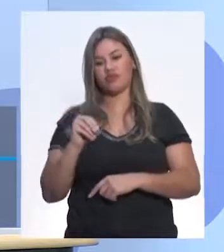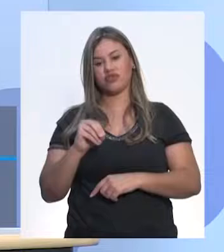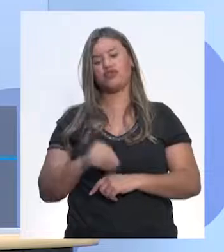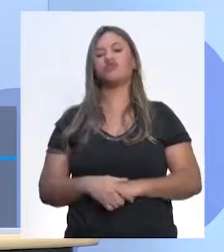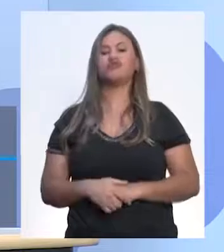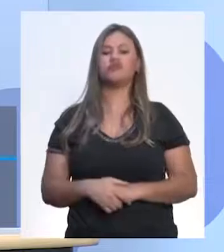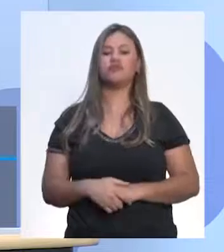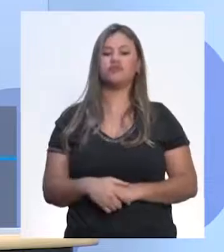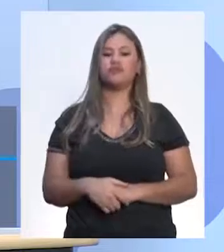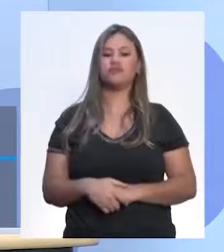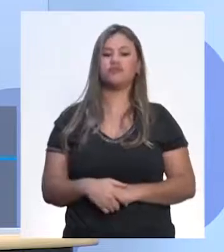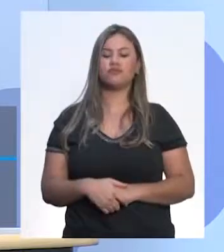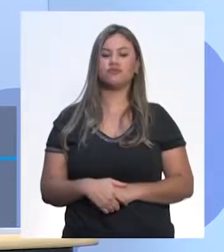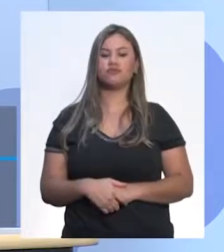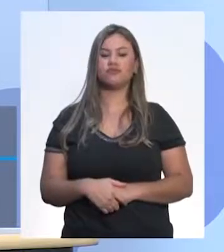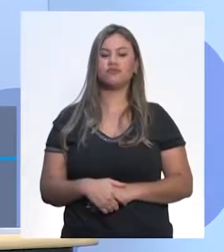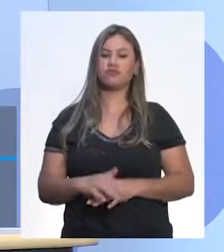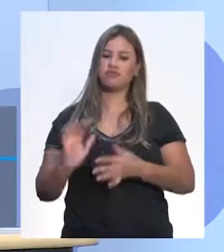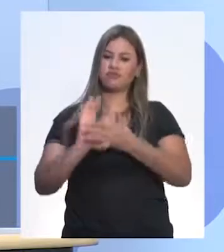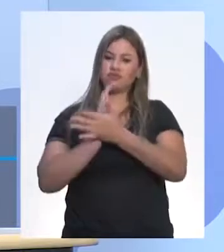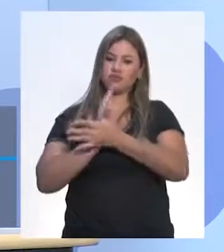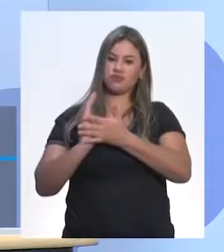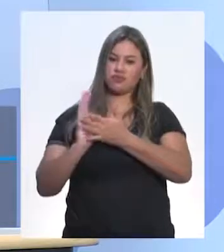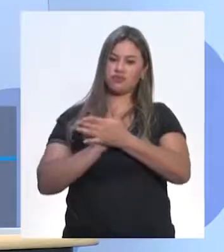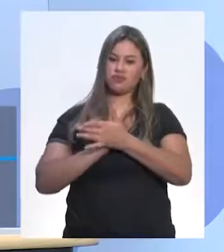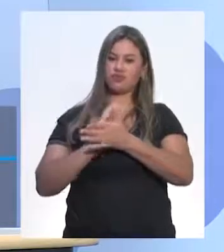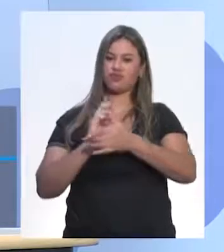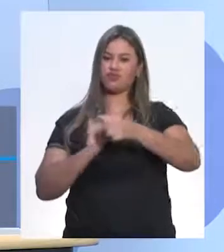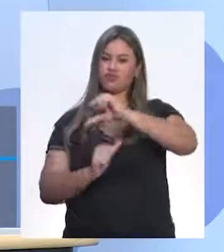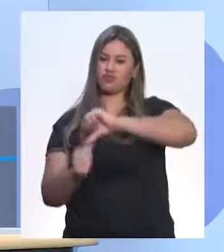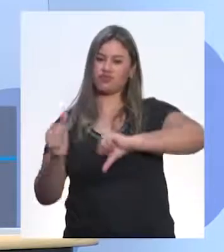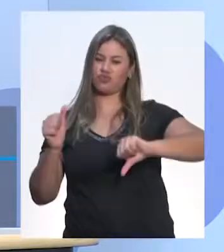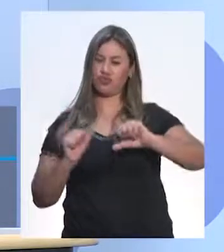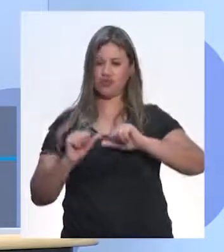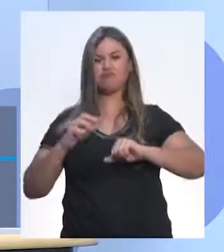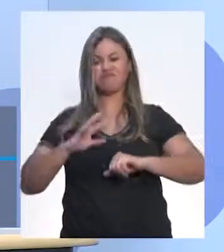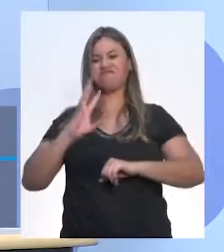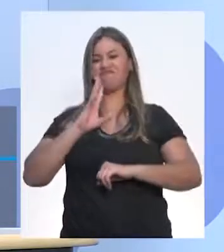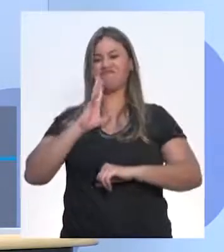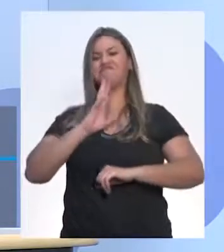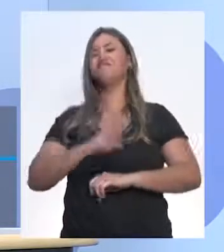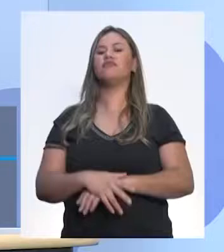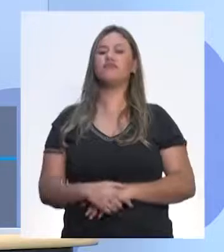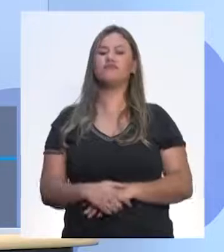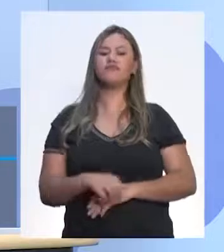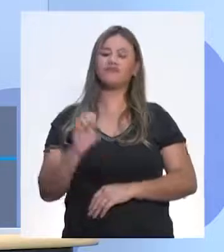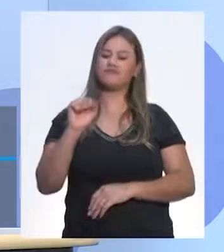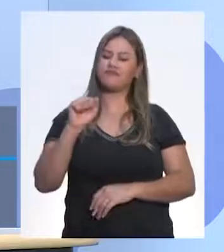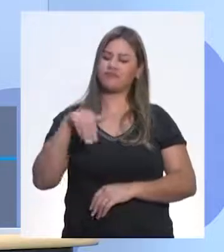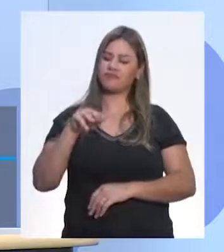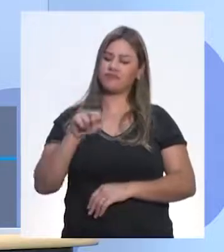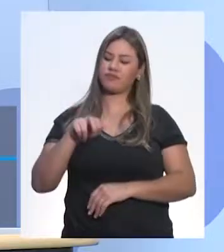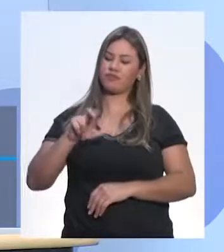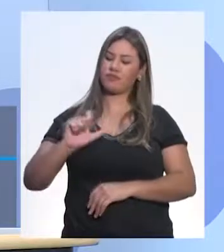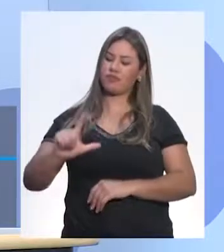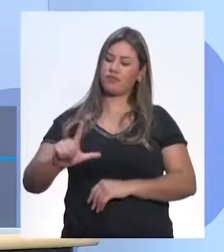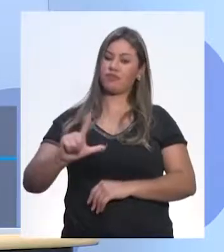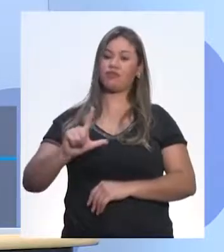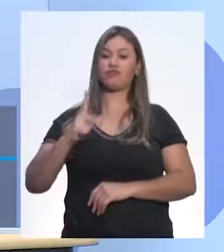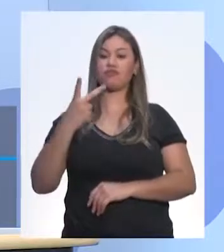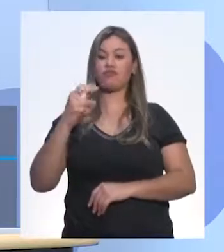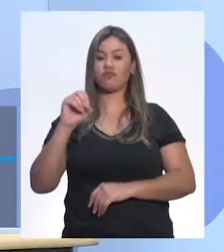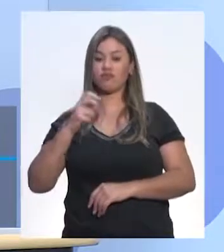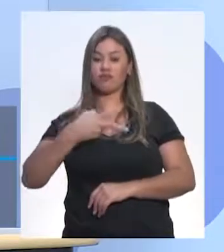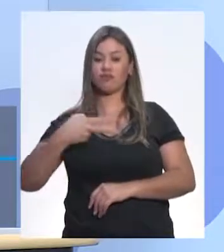também como alguns invertendo, eu achei até interessante isso. Por exemplo, o Samuel colocou 20 é